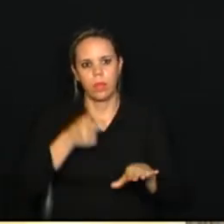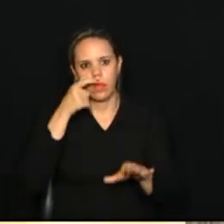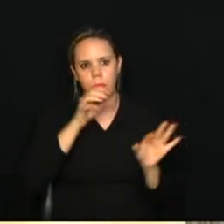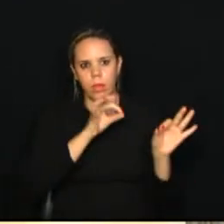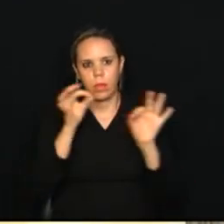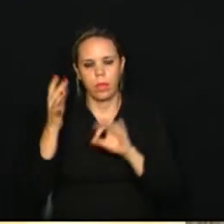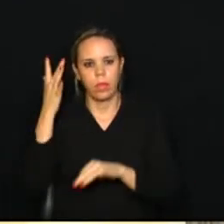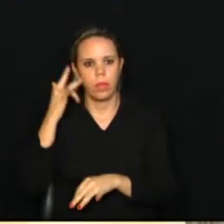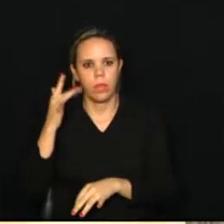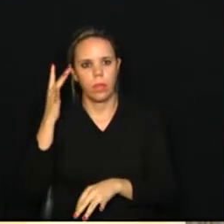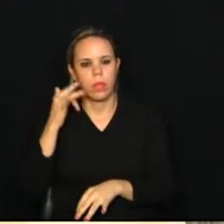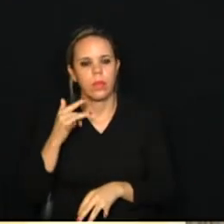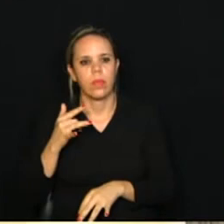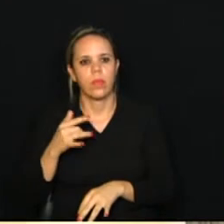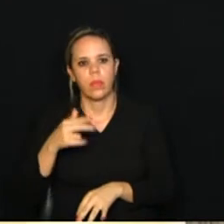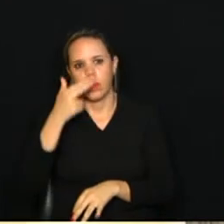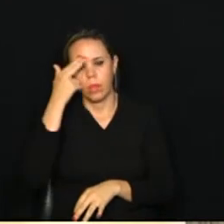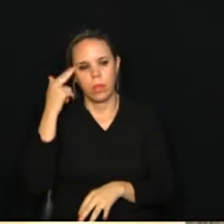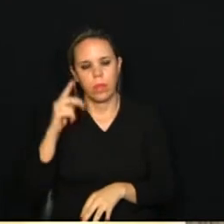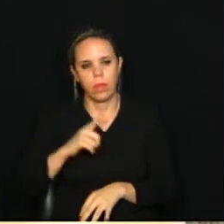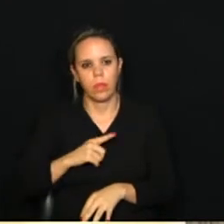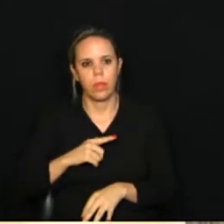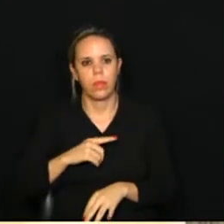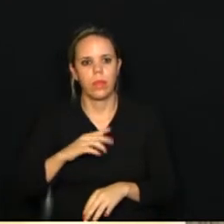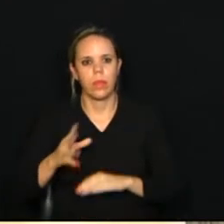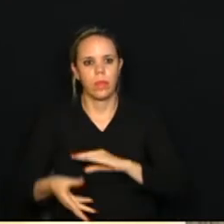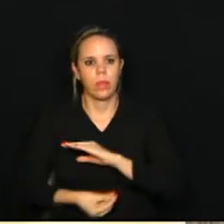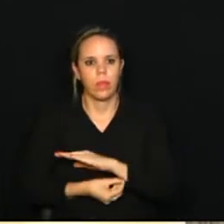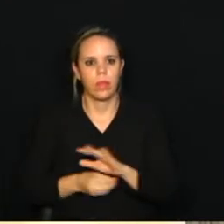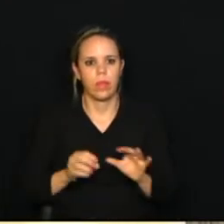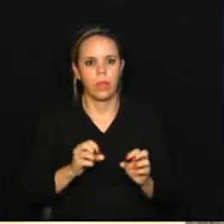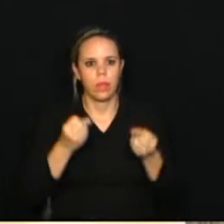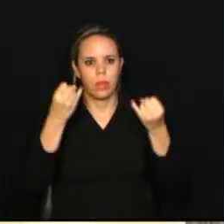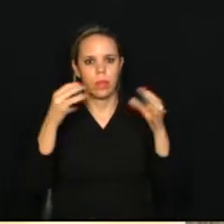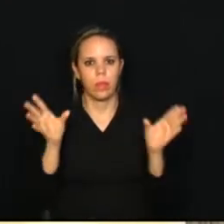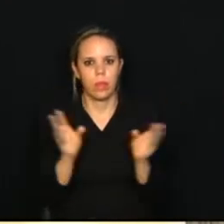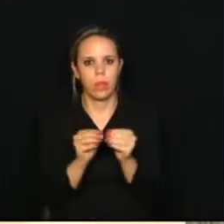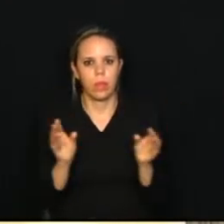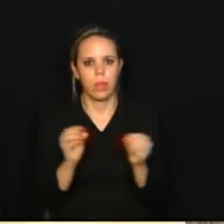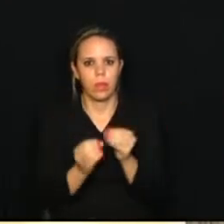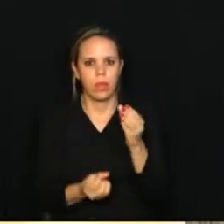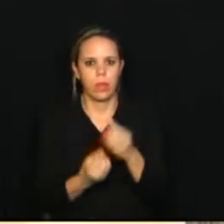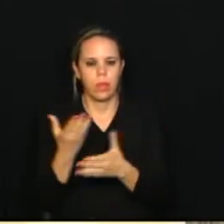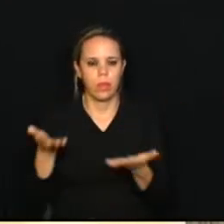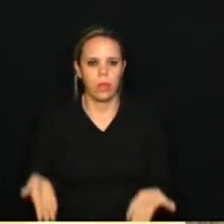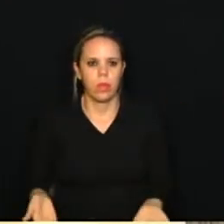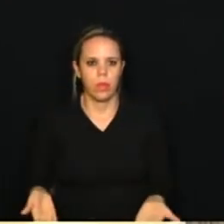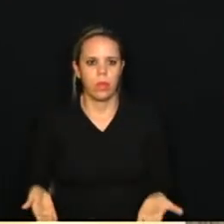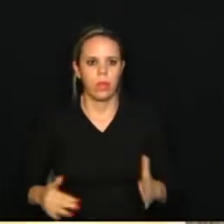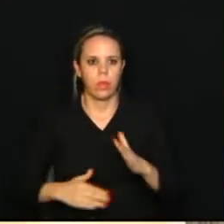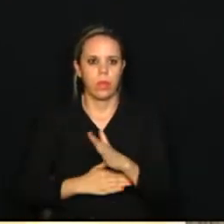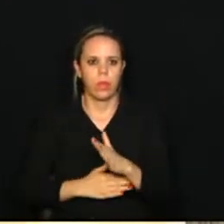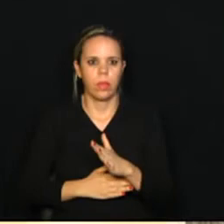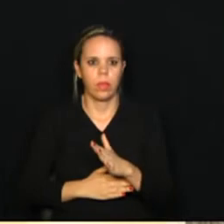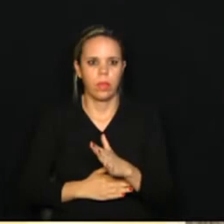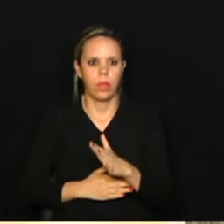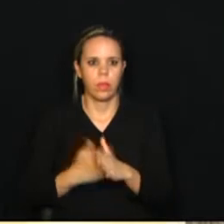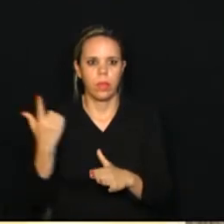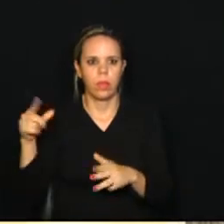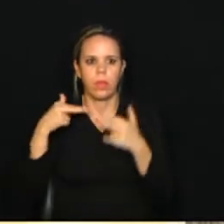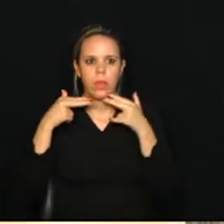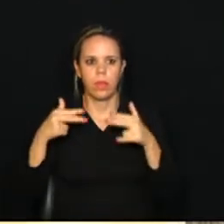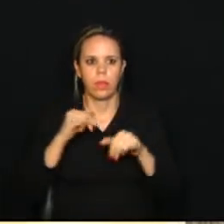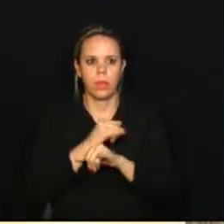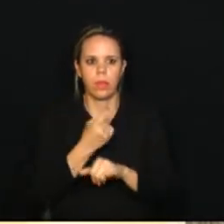e amanhã, com Gabriel Castro, no Câmara Total, todos os resumos que acontecem aqui na Câmara Municipal e outras notícias